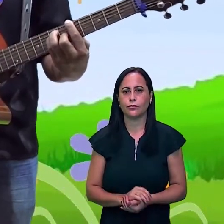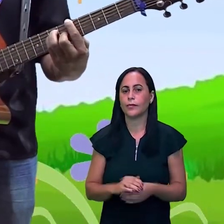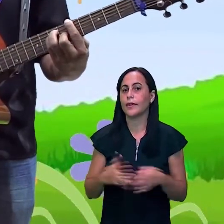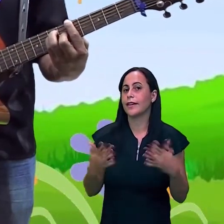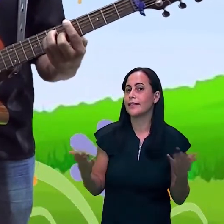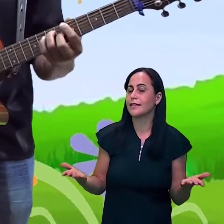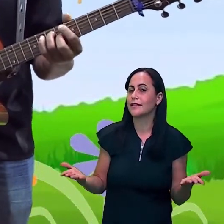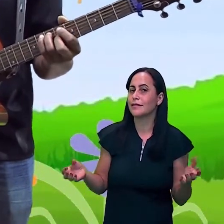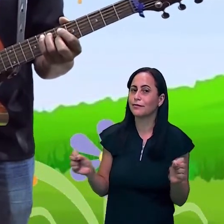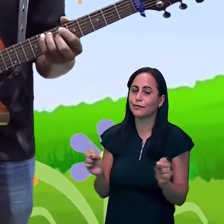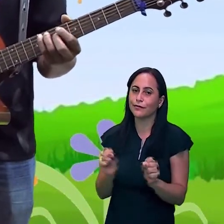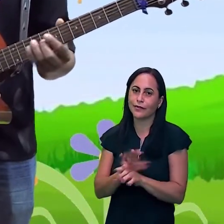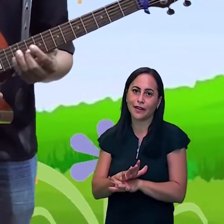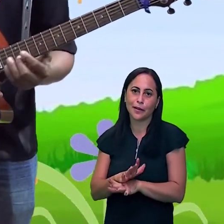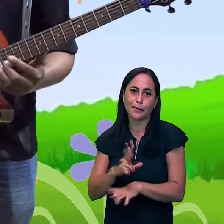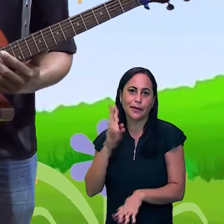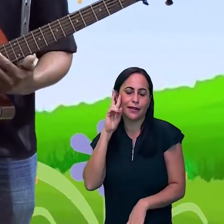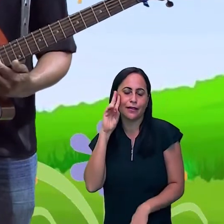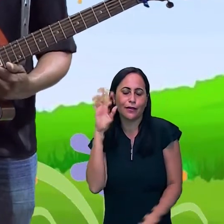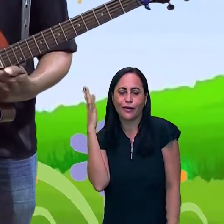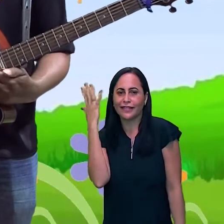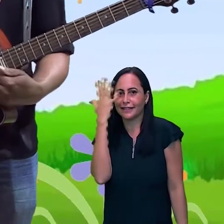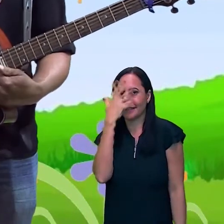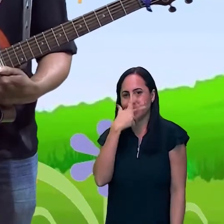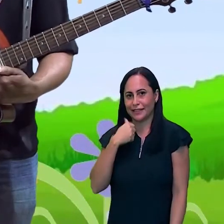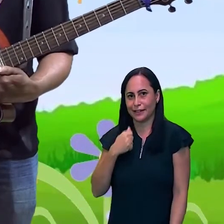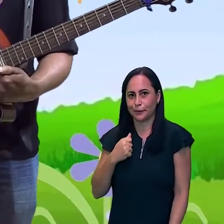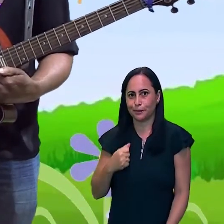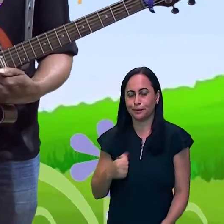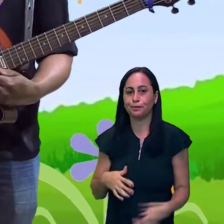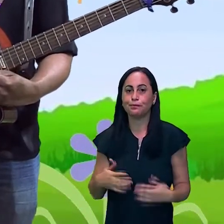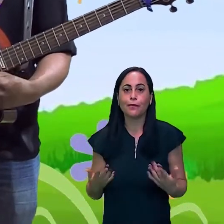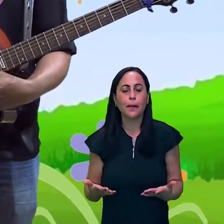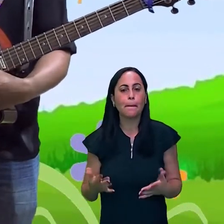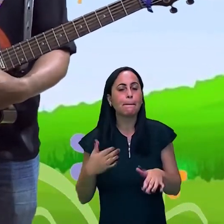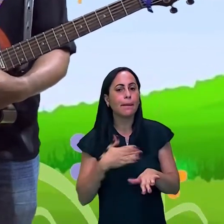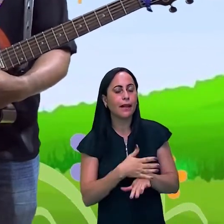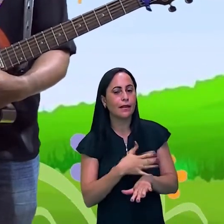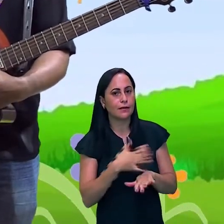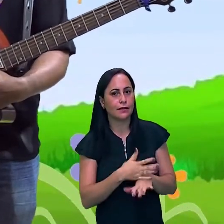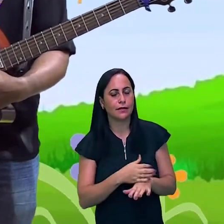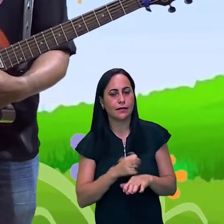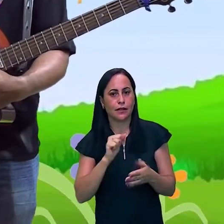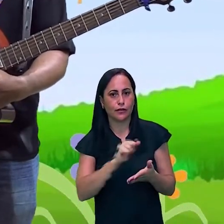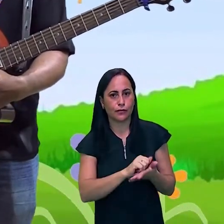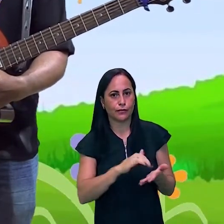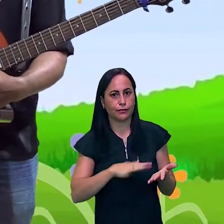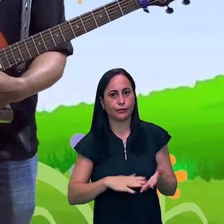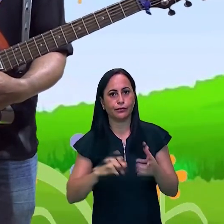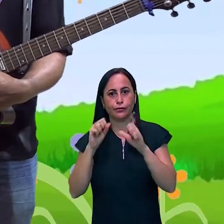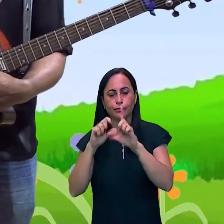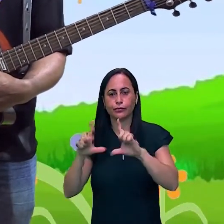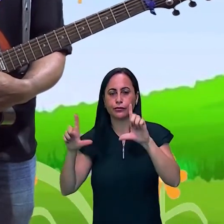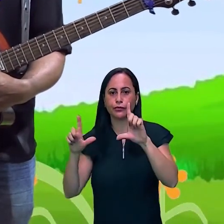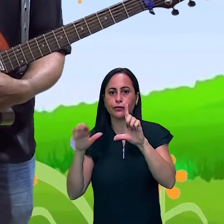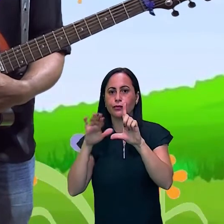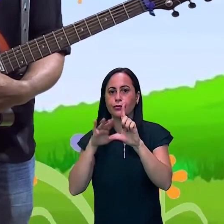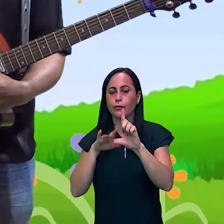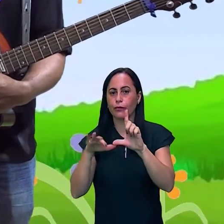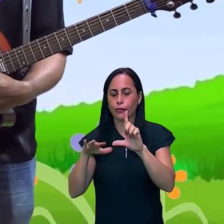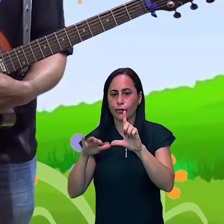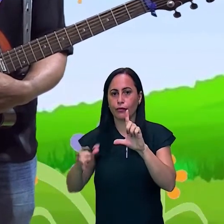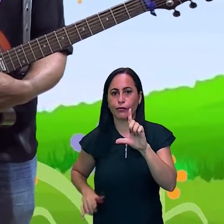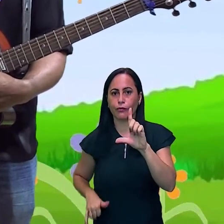E assim termina essa linda história. E para acessar nossas atividades na plataforma SMEDGV, aponte a câmera do